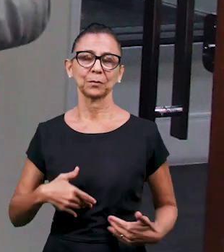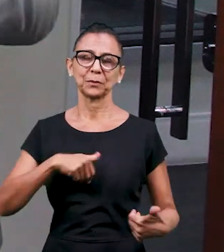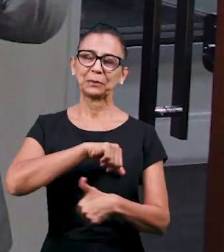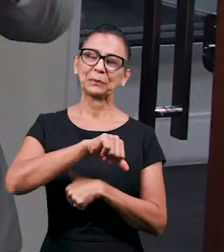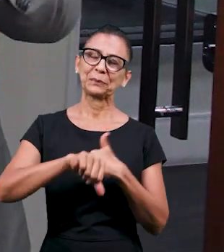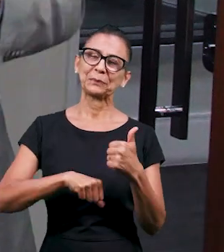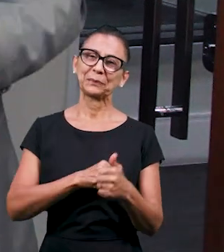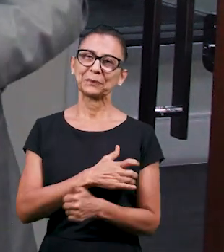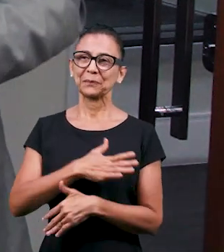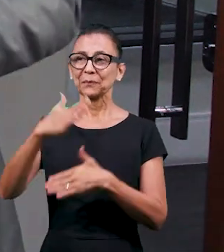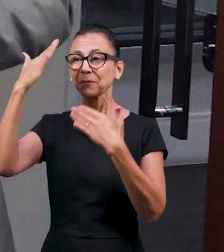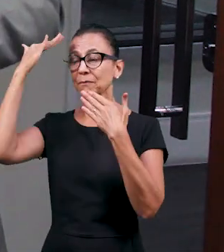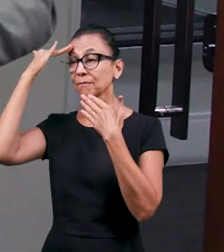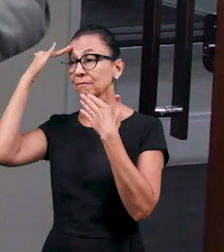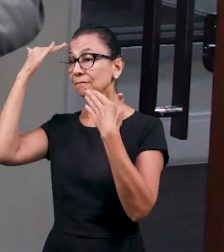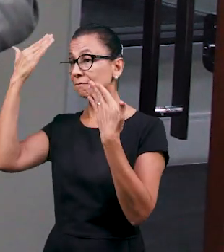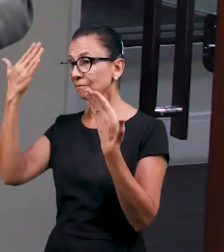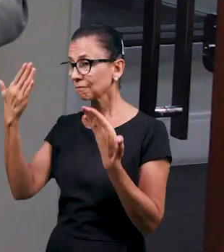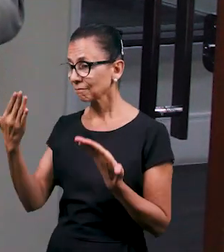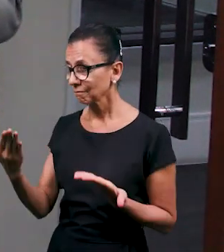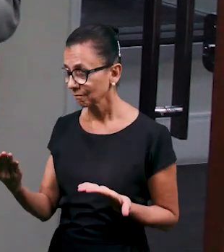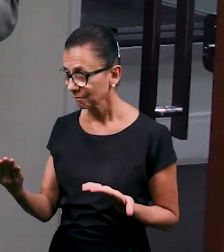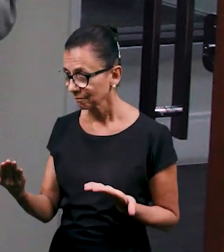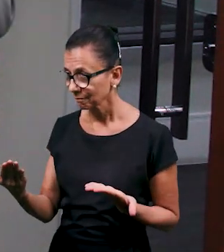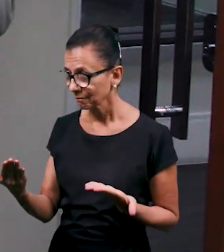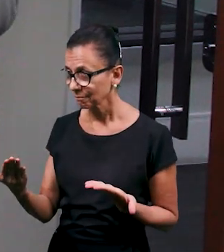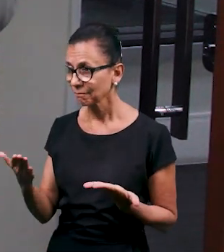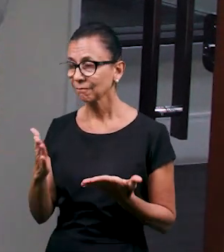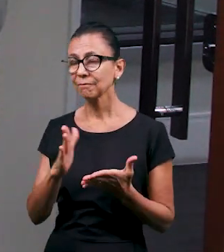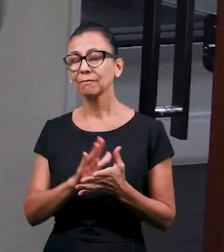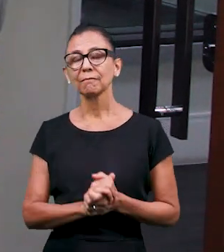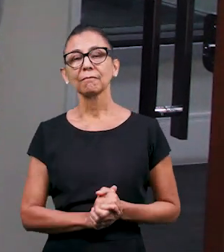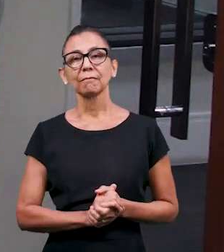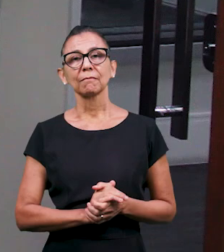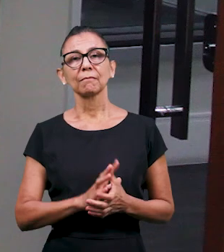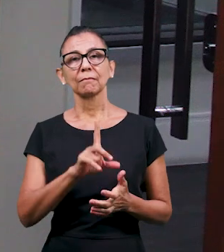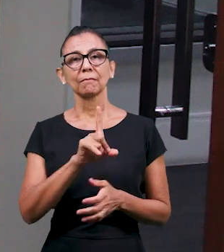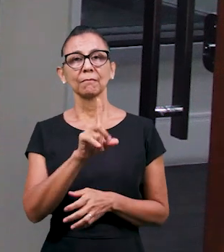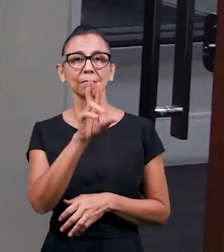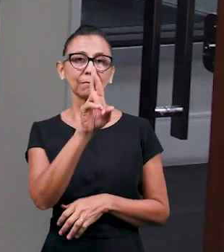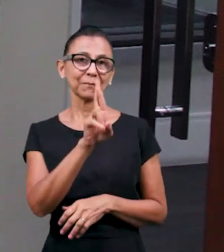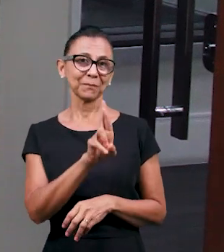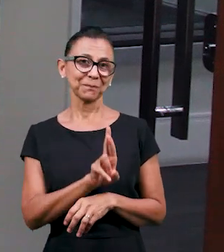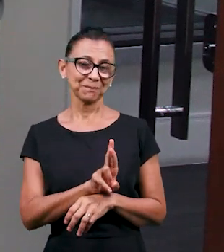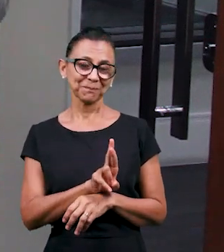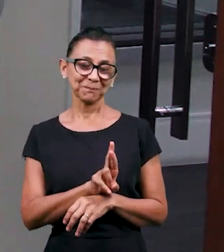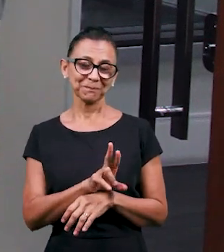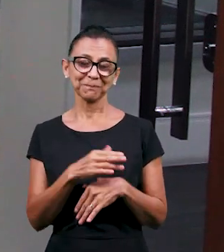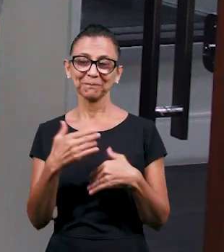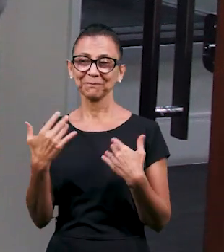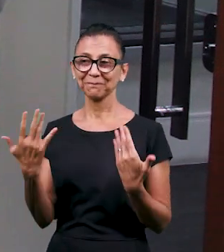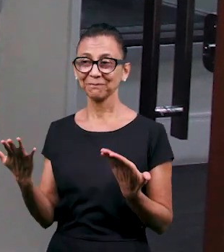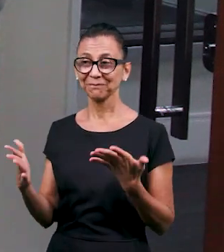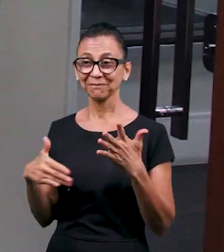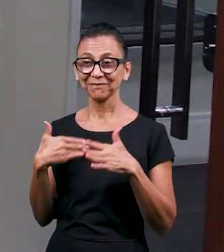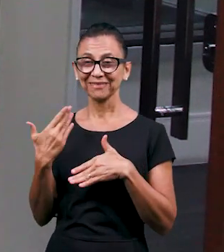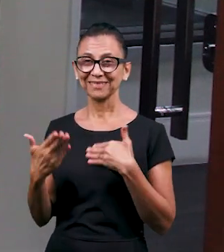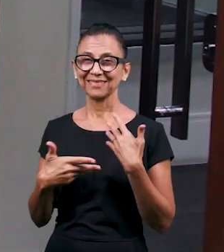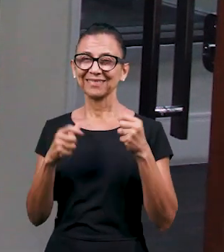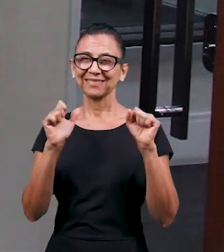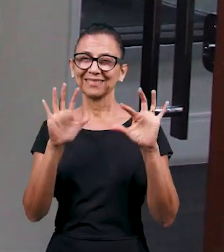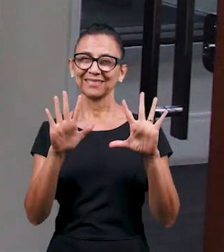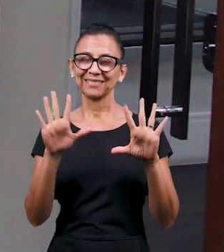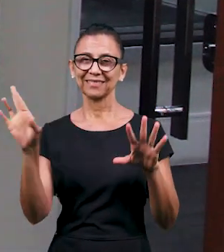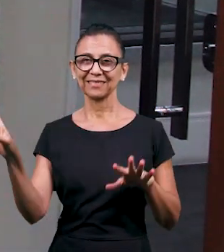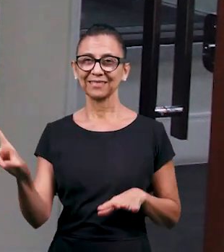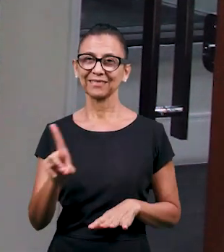Eu quero agradecer a nossa irmã Elaine Gomes Vilela, doutora Elaine, que nos deu a bênção, a alegria de poder